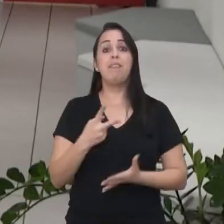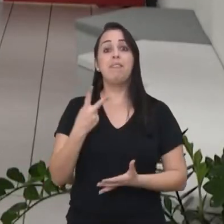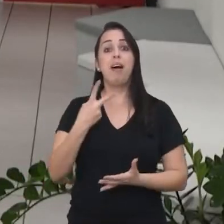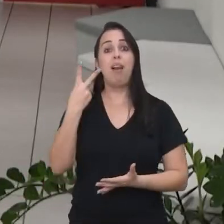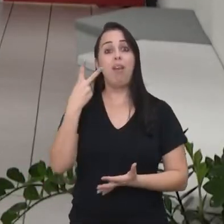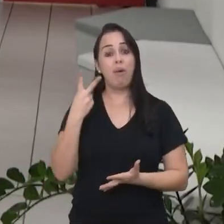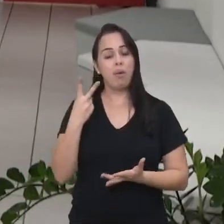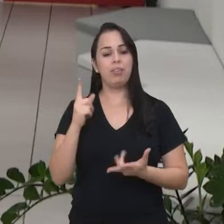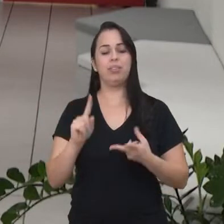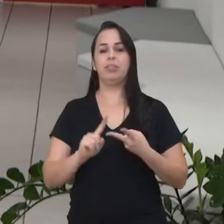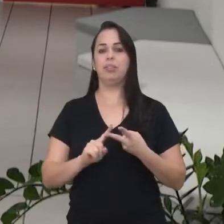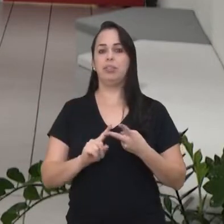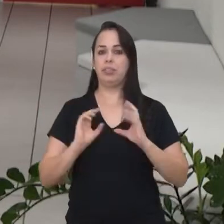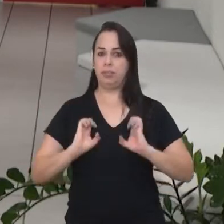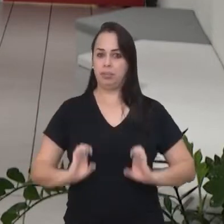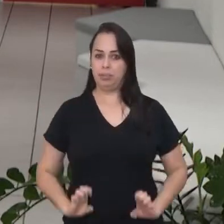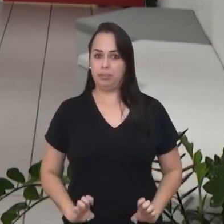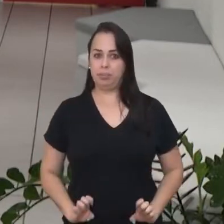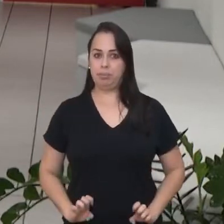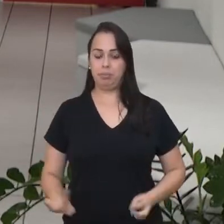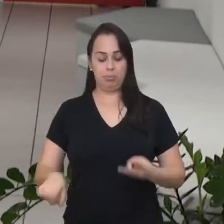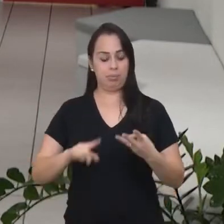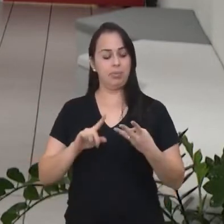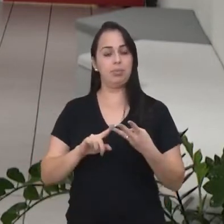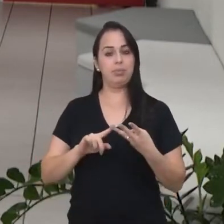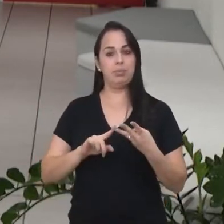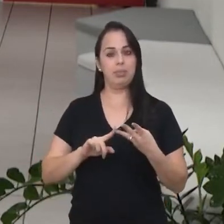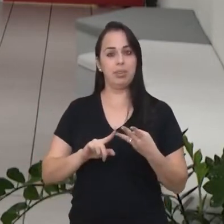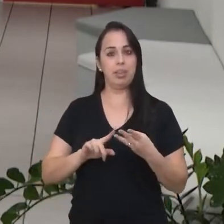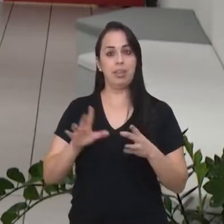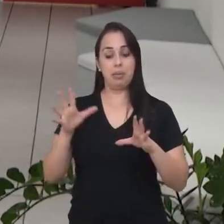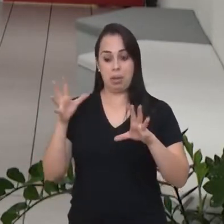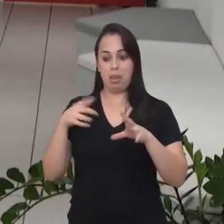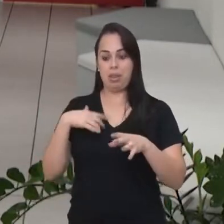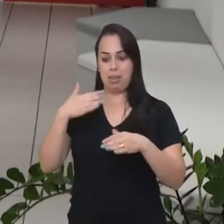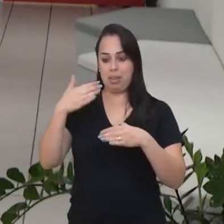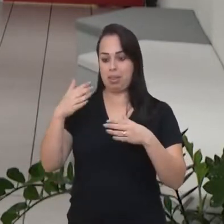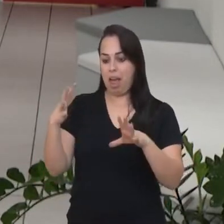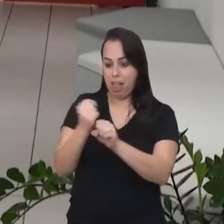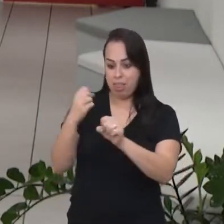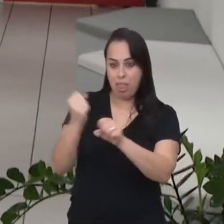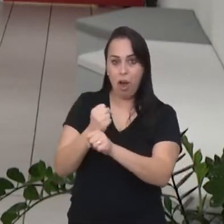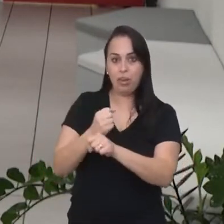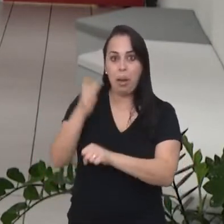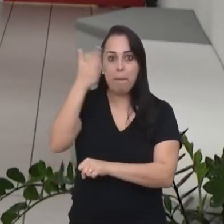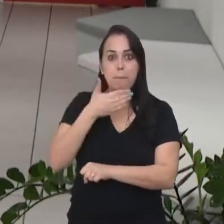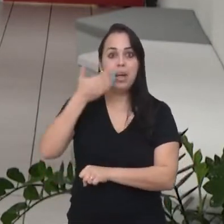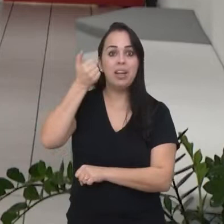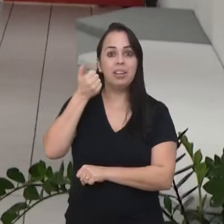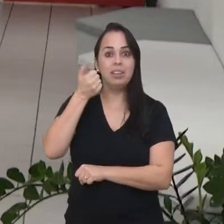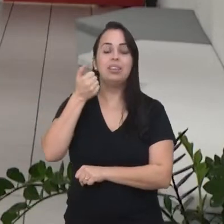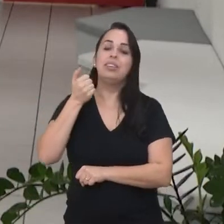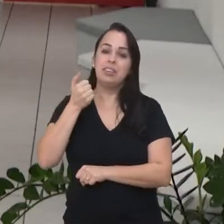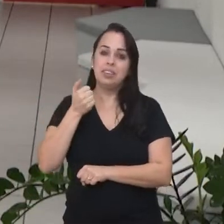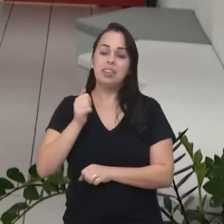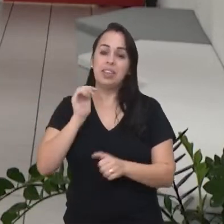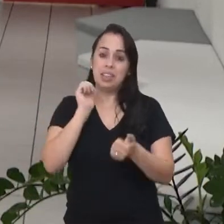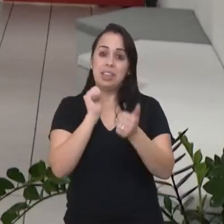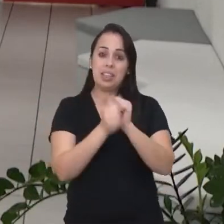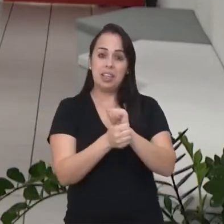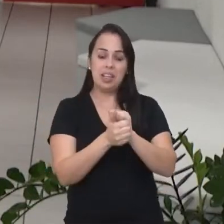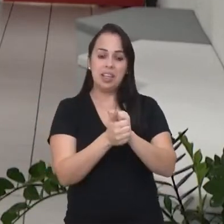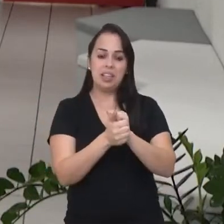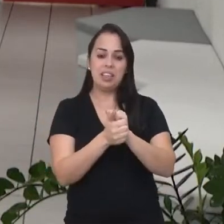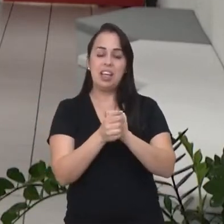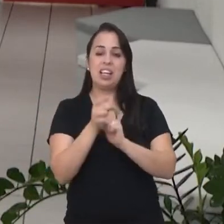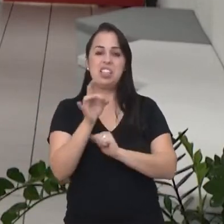de valores, né, a disciplina, a melhora na nota, a diminuição da evasão escolar. Então o esporte não pode